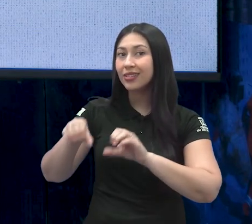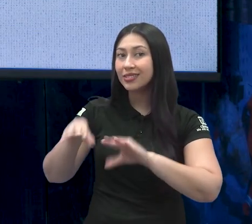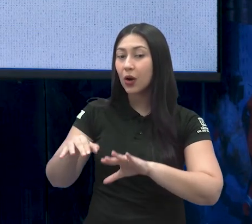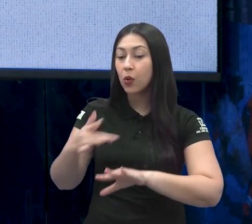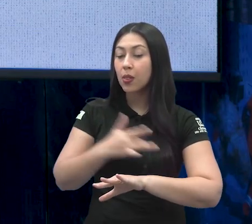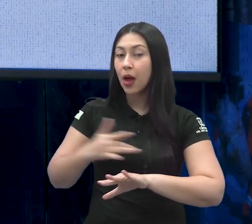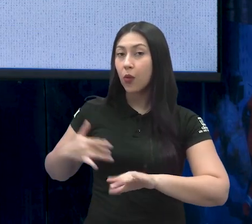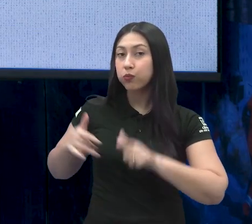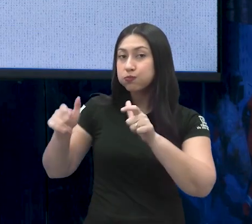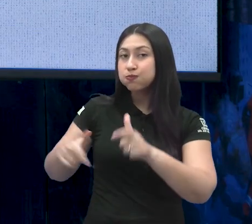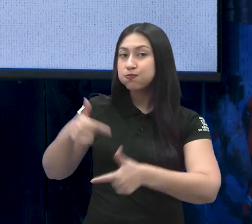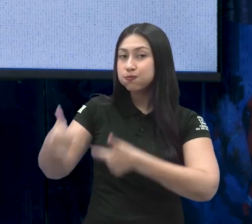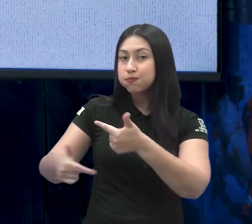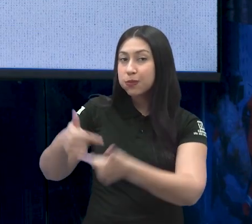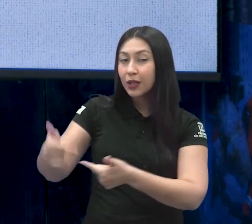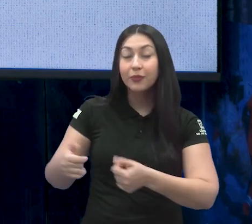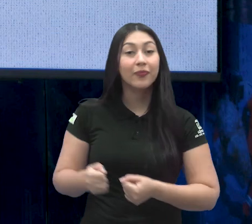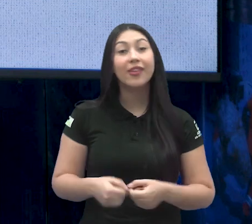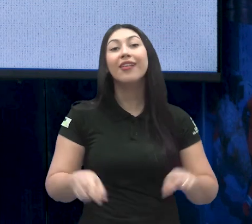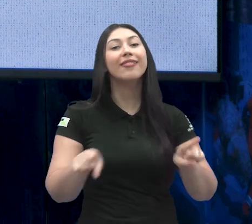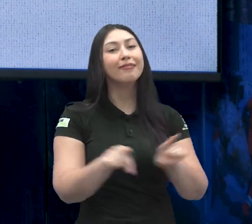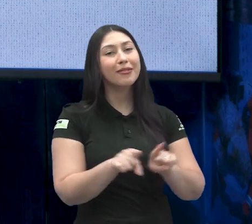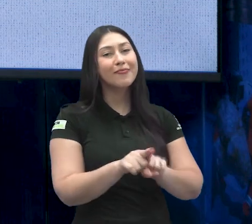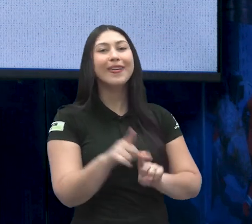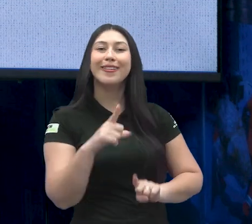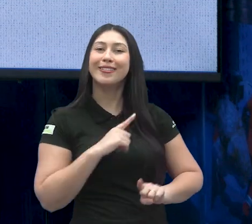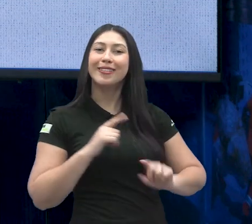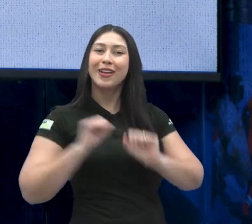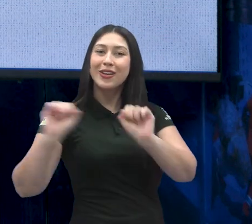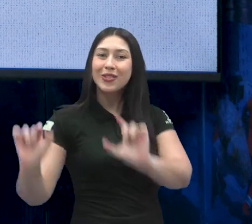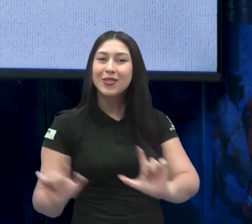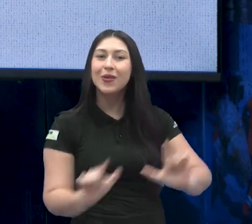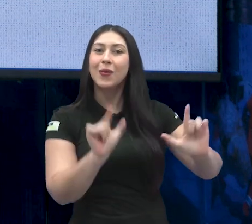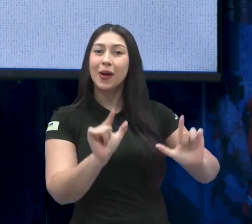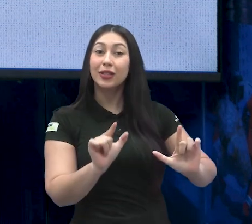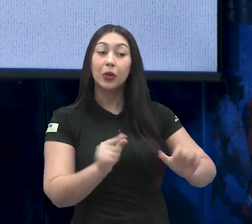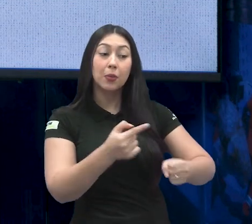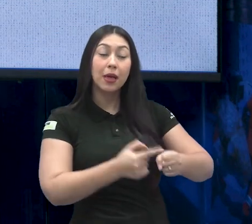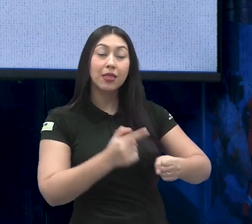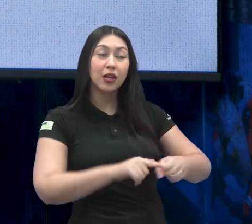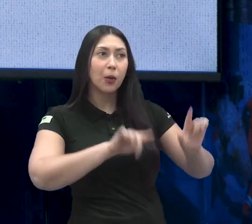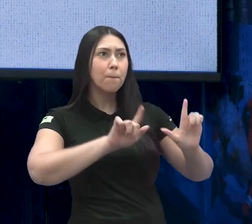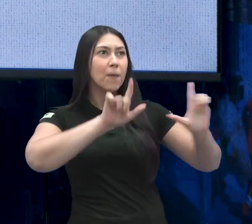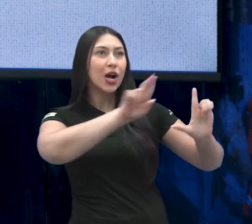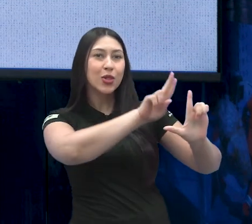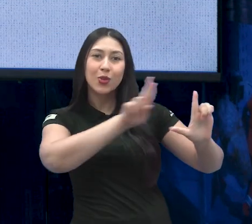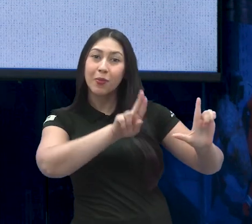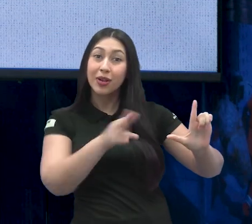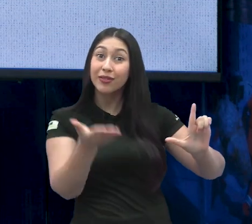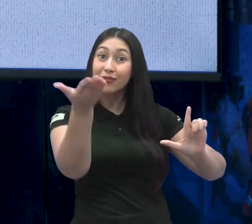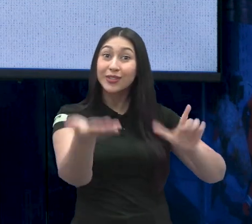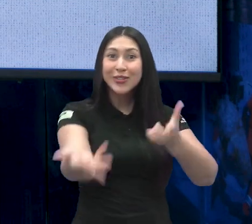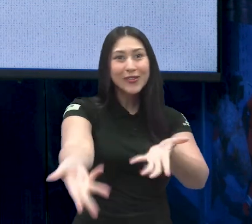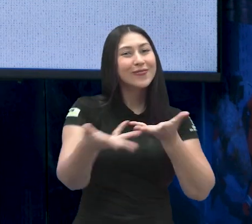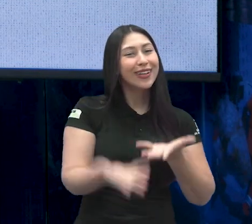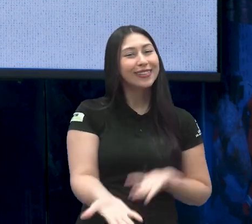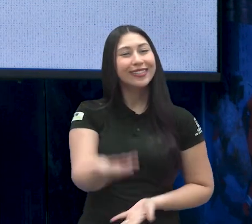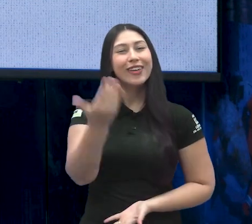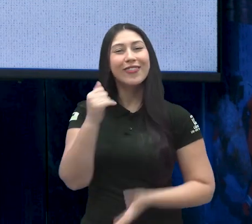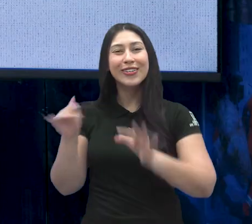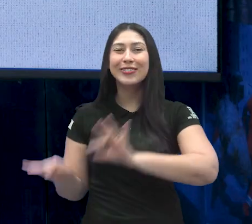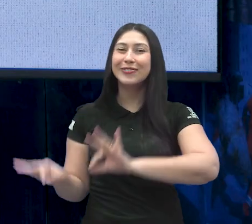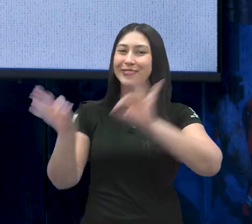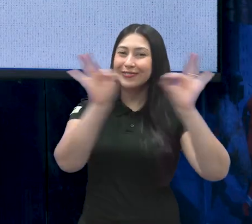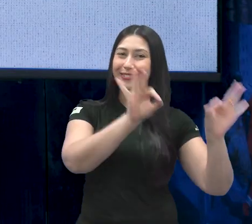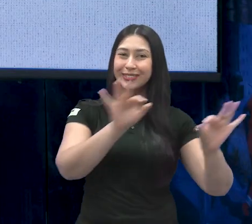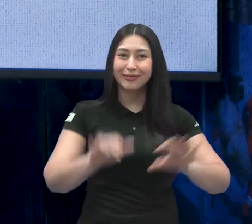da educação. E para fechar o Ação de hoje, tem também o nosso quadro Nomes da Cidade. Você é nosso convidado, por isso venha com a gente